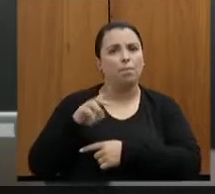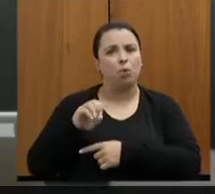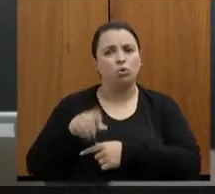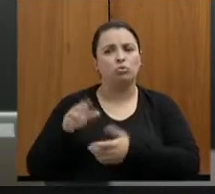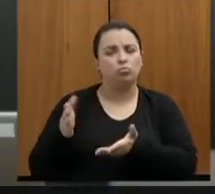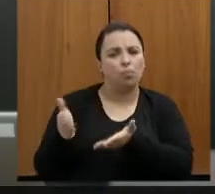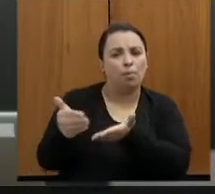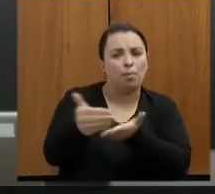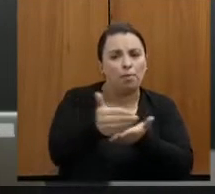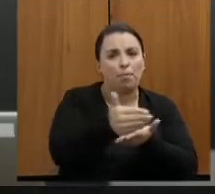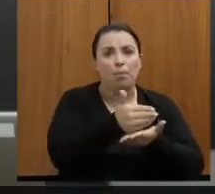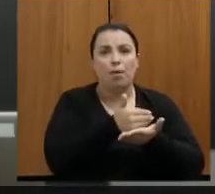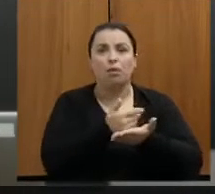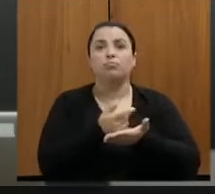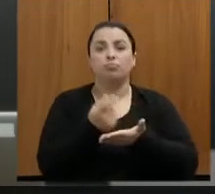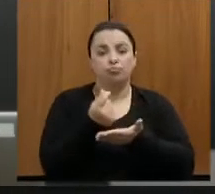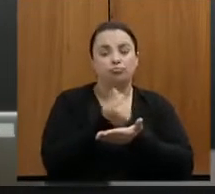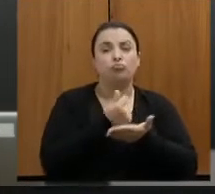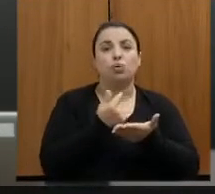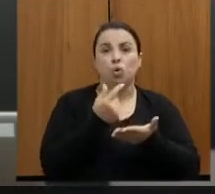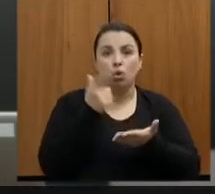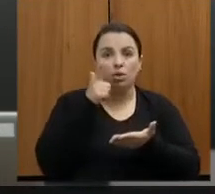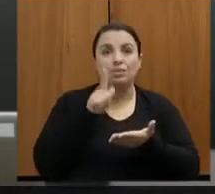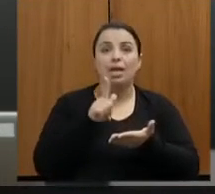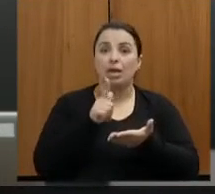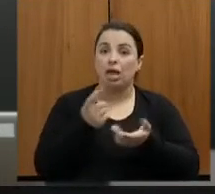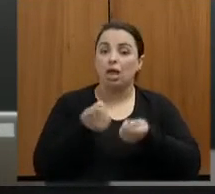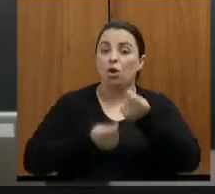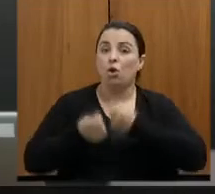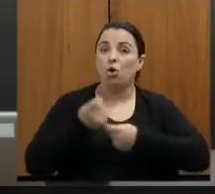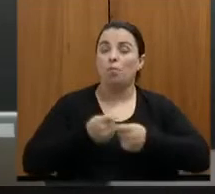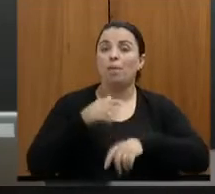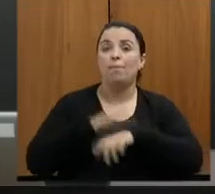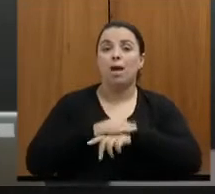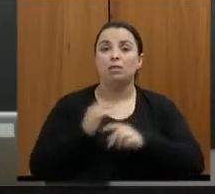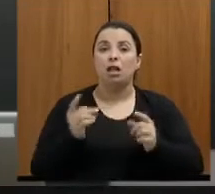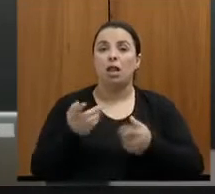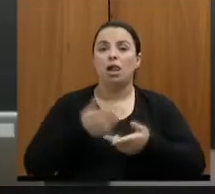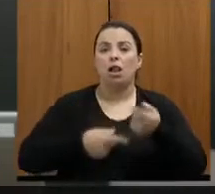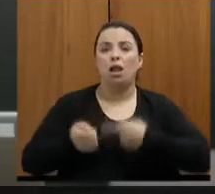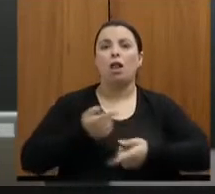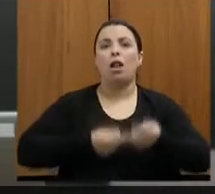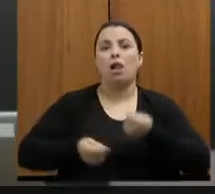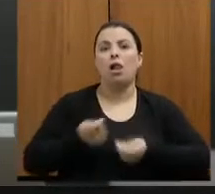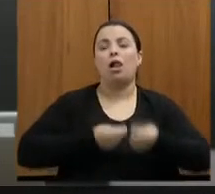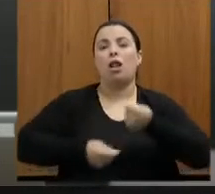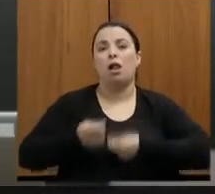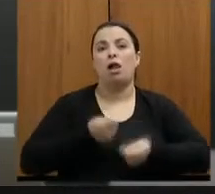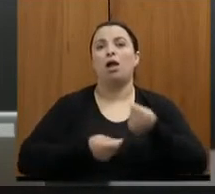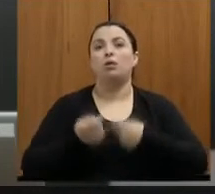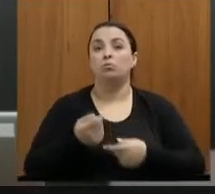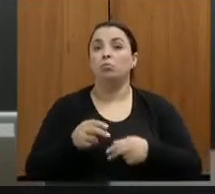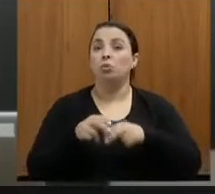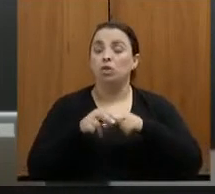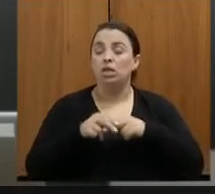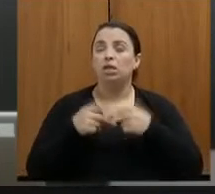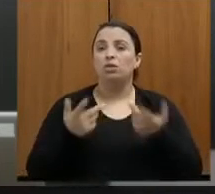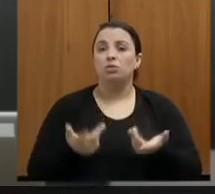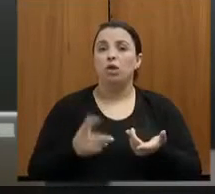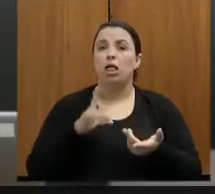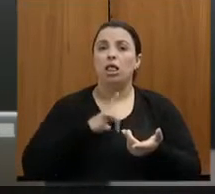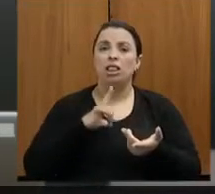economia, graças à possibilidade do uso da propriedade em operações de crédito,